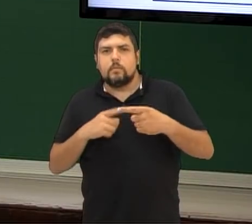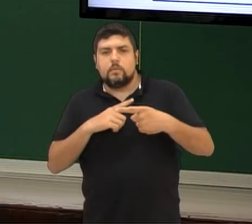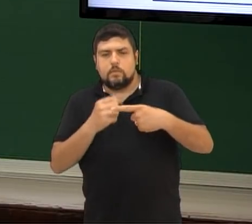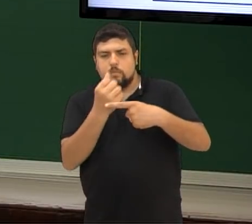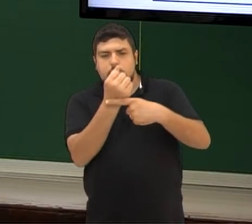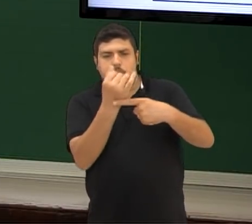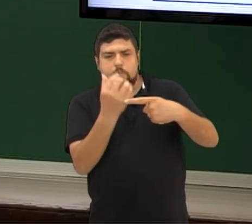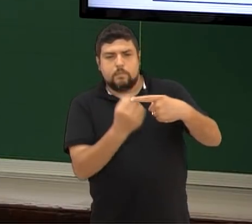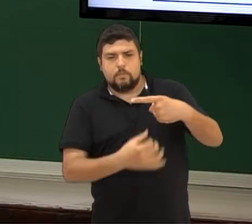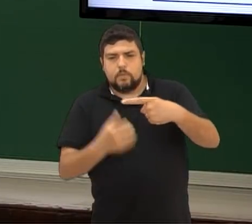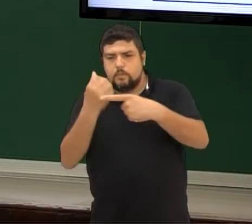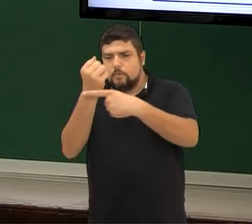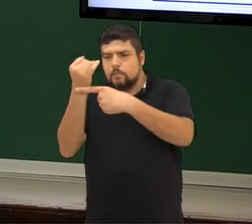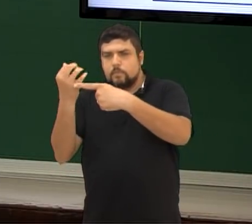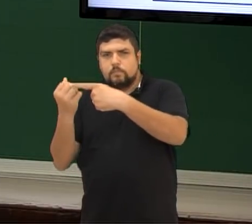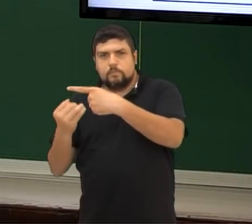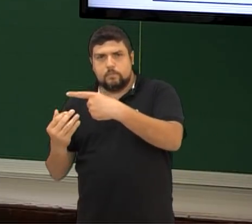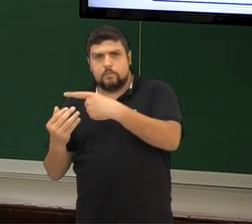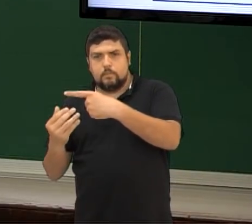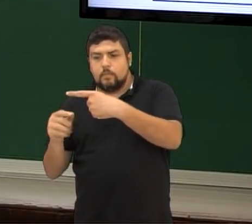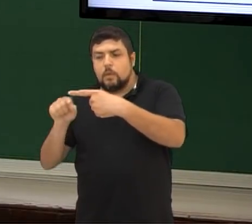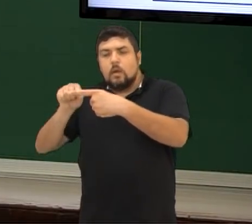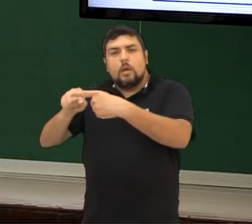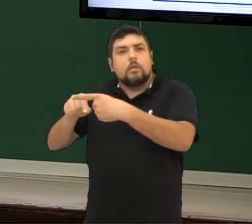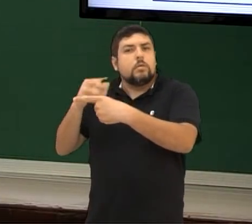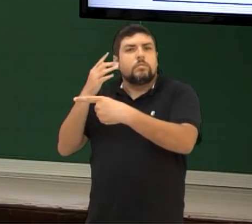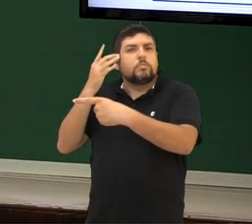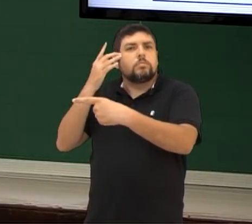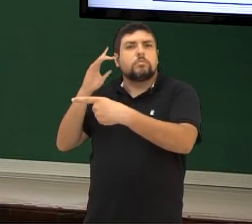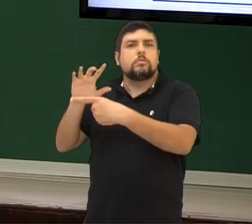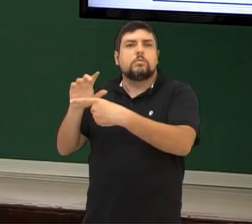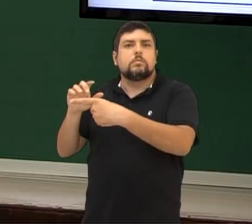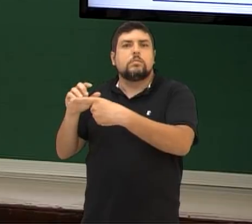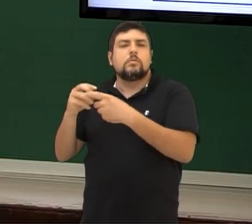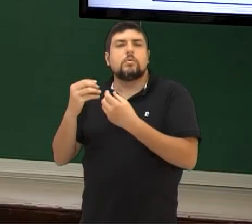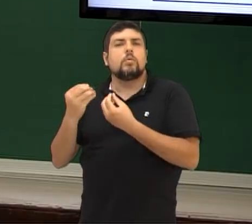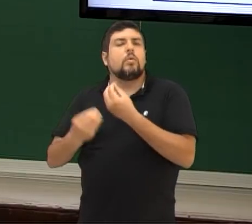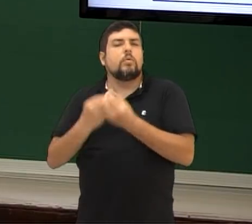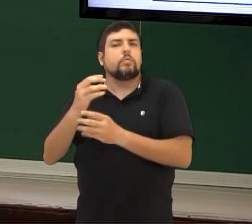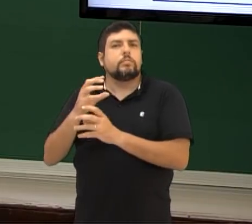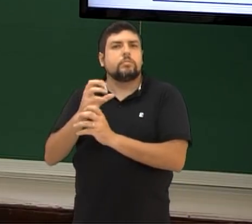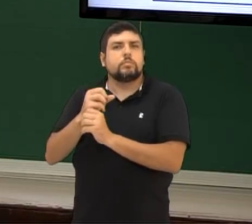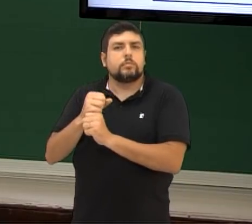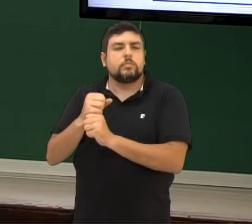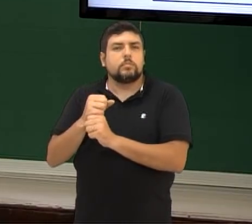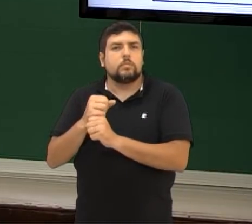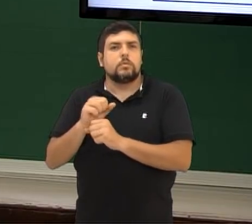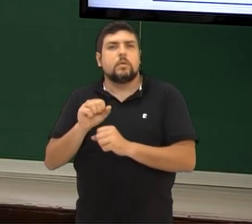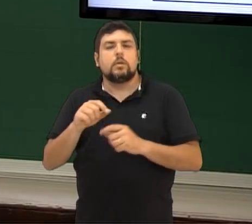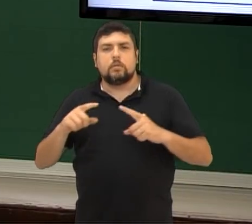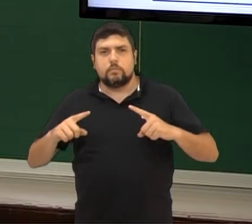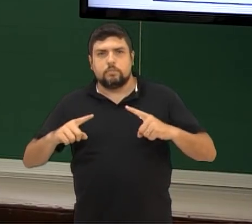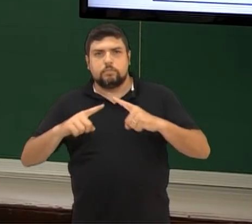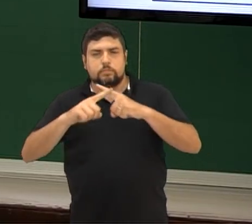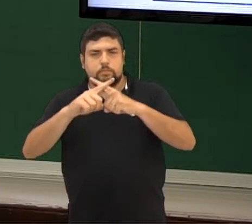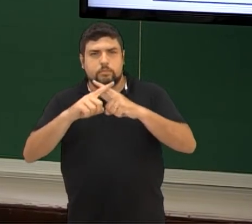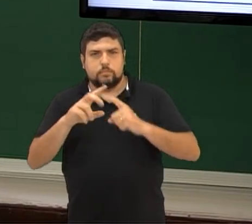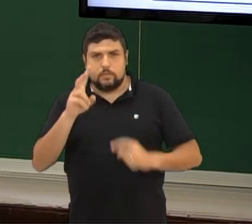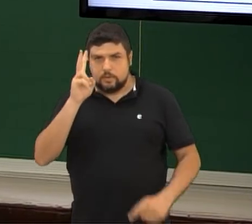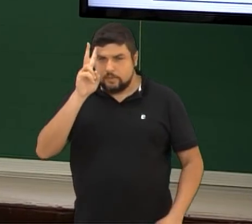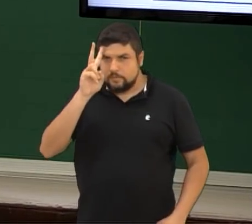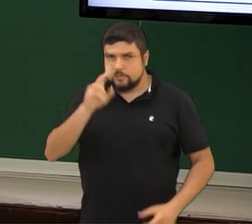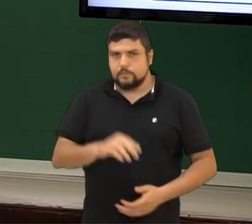caso, você precisa identificar esse, você vai fazer assim, multiplicando na diagonal,